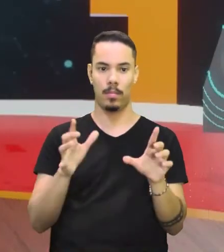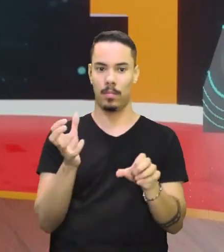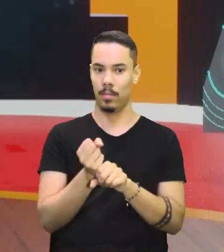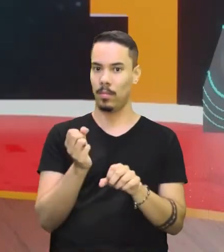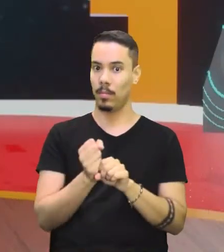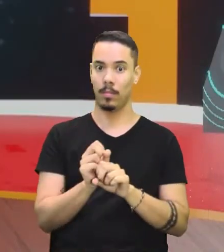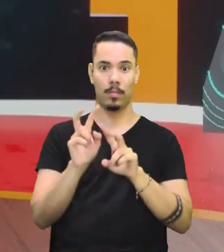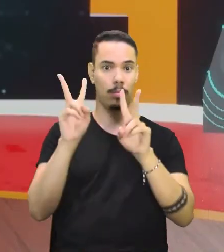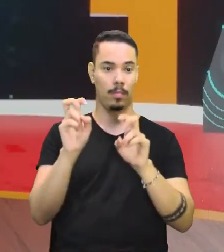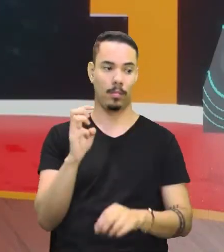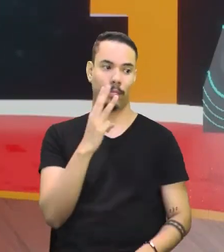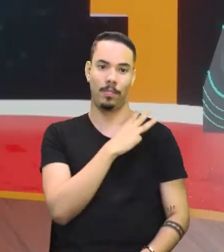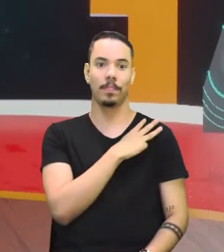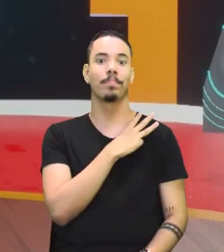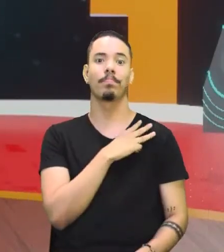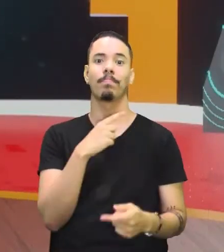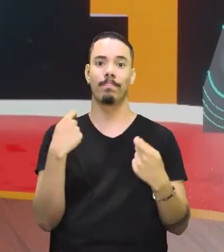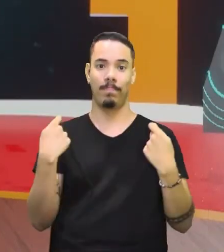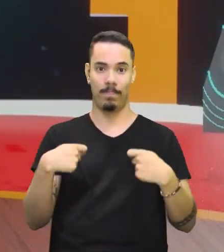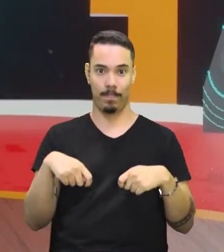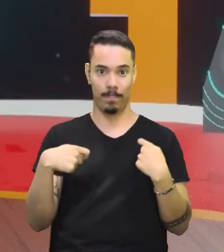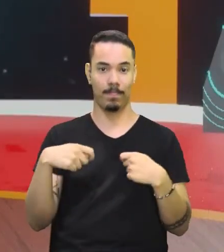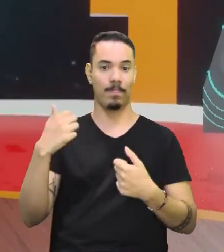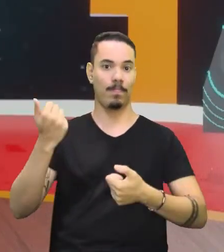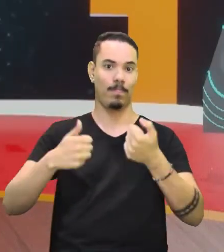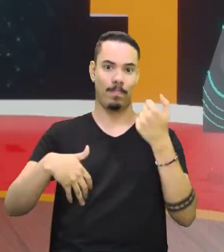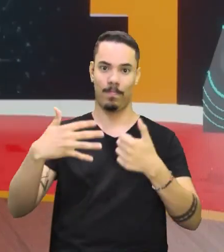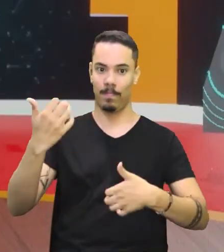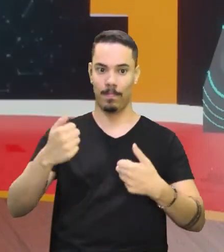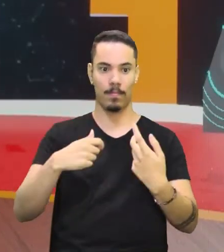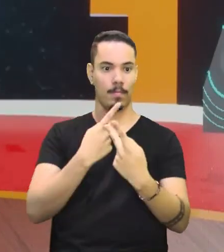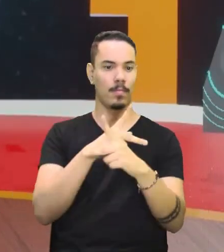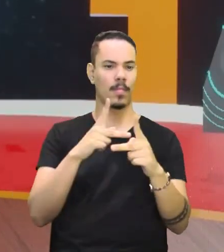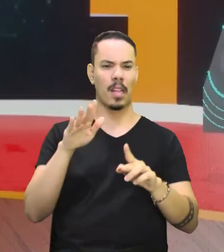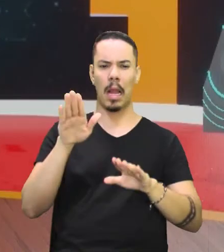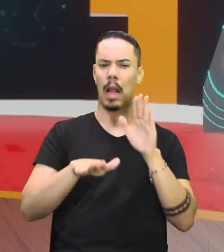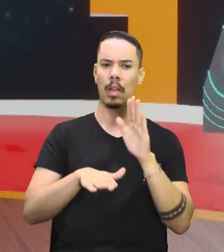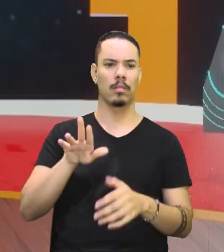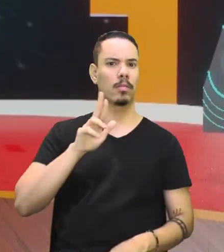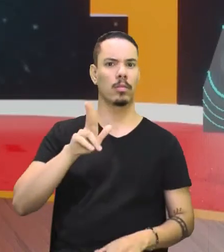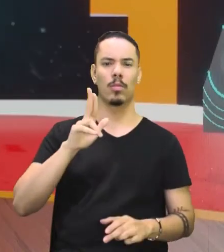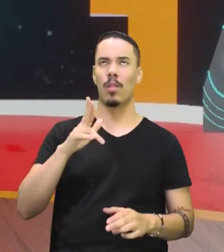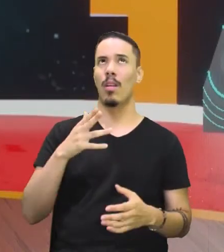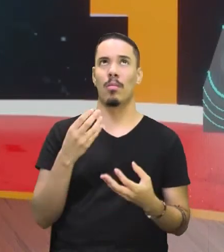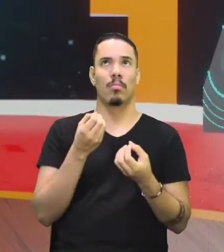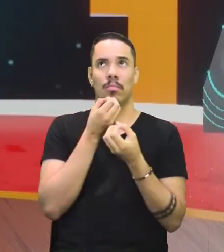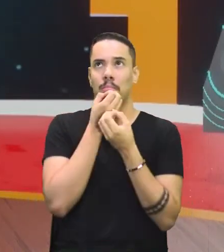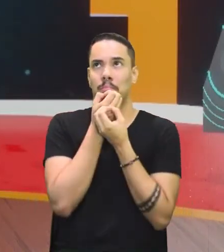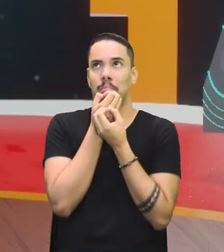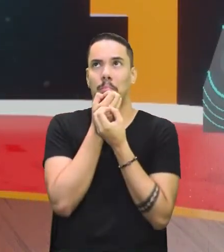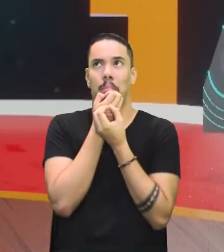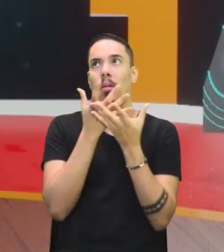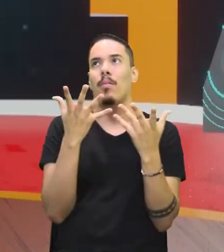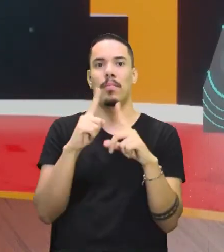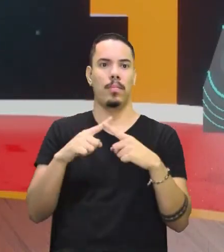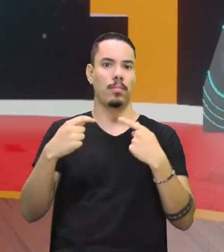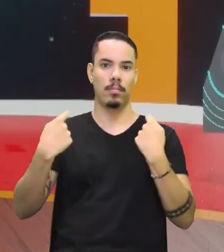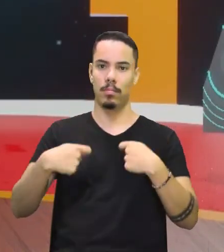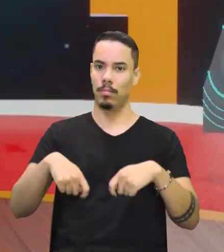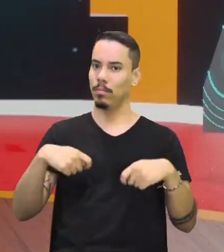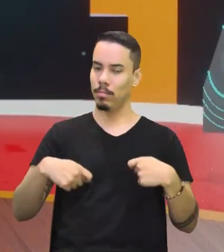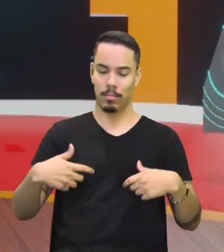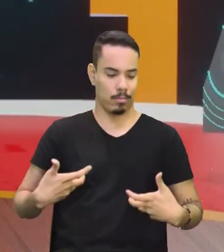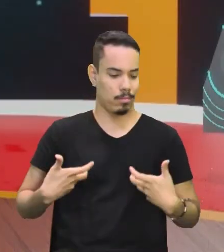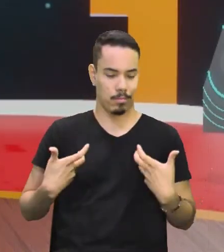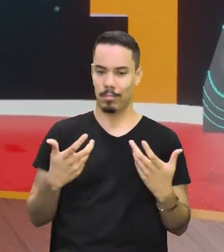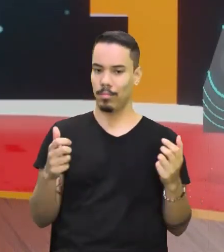terceirão, precisamos passar para vocês. Então, assim, às vezes não é nada tão agradável, mas é necessário. Então, bora